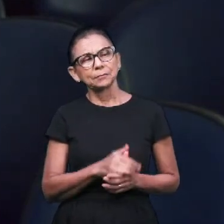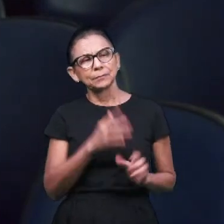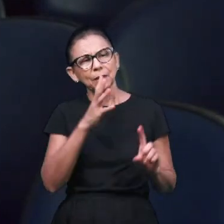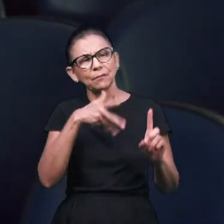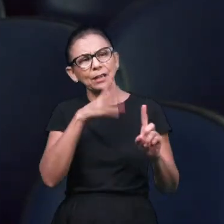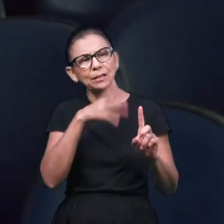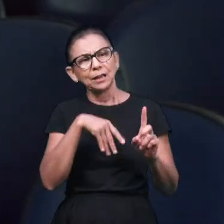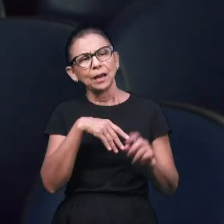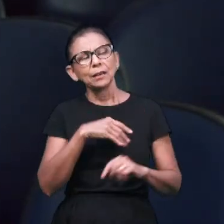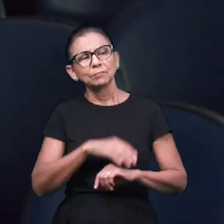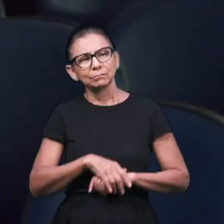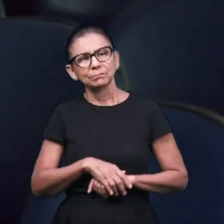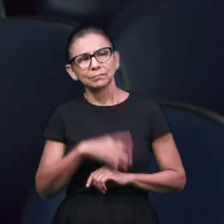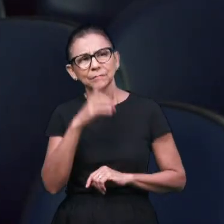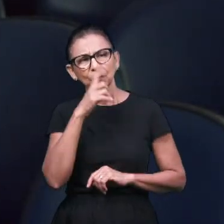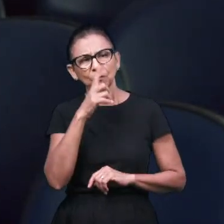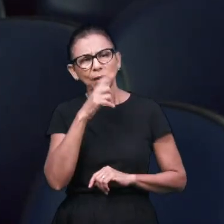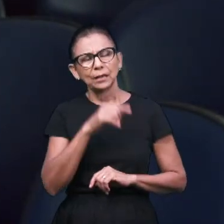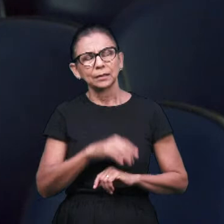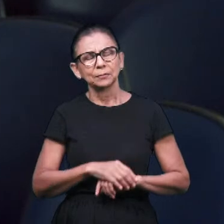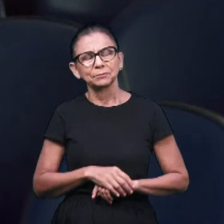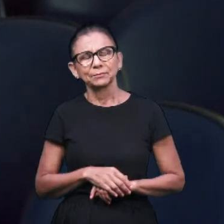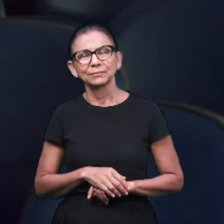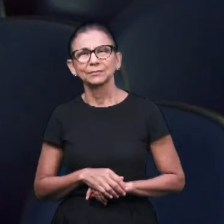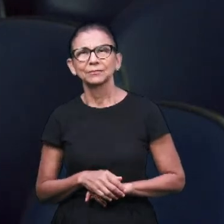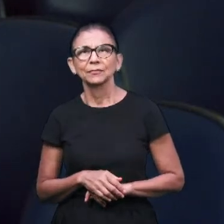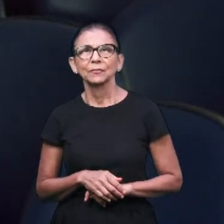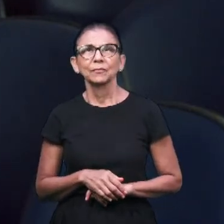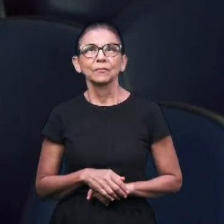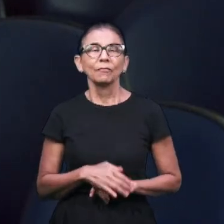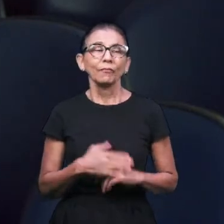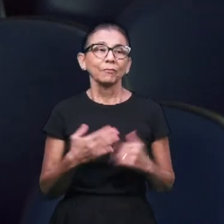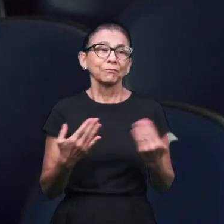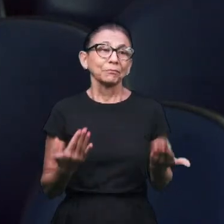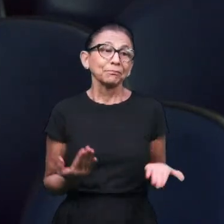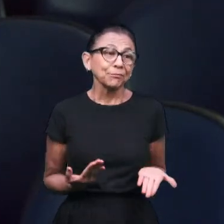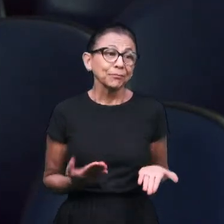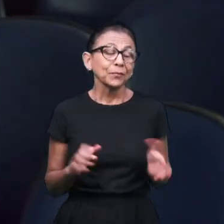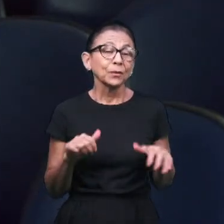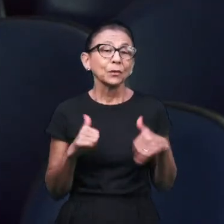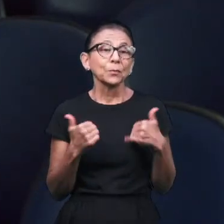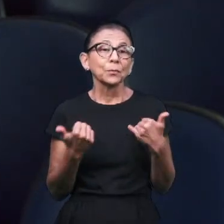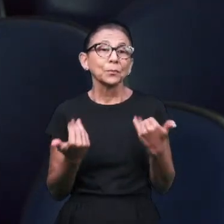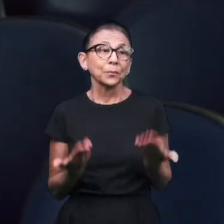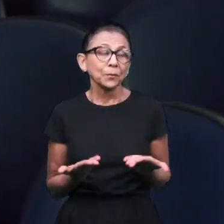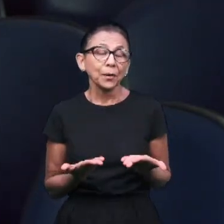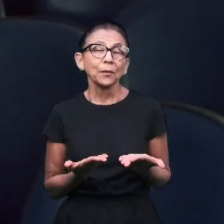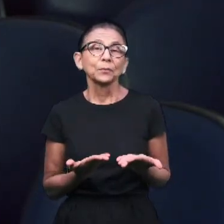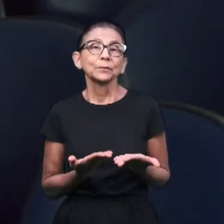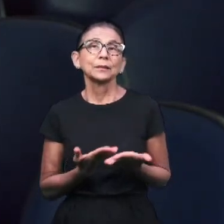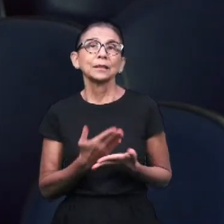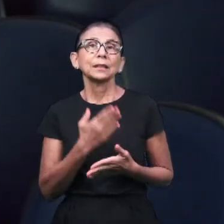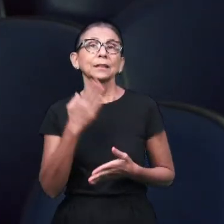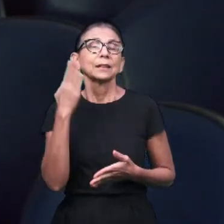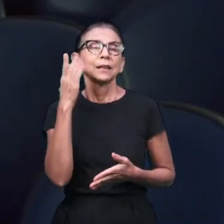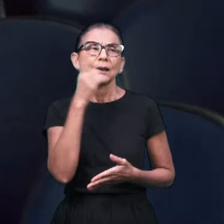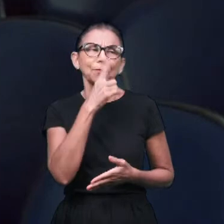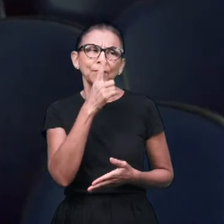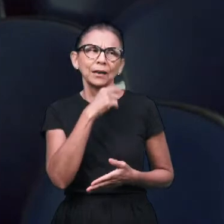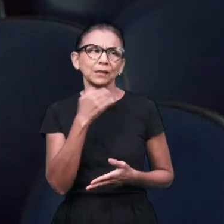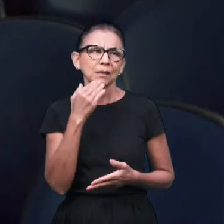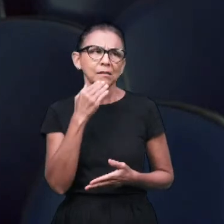adianta. Diz que 70% dos defeitos aparecem depois de casar, então tem que descobrir alguns defeitos, né? Porque tem alguns, que eu sempre